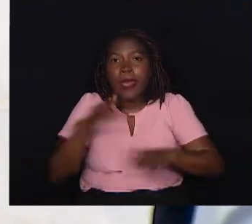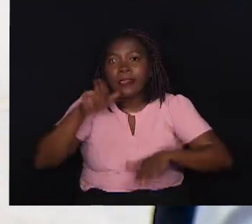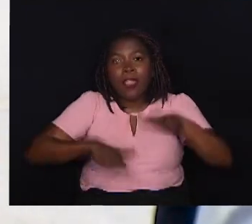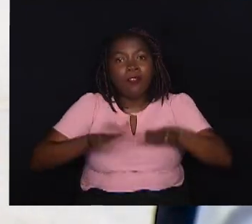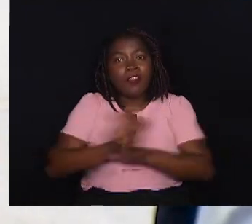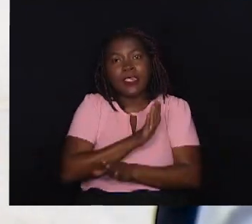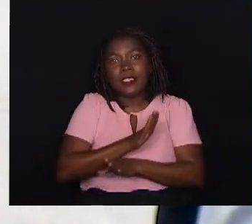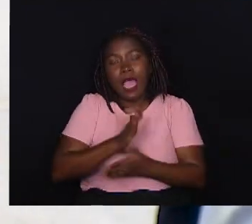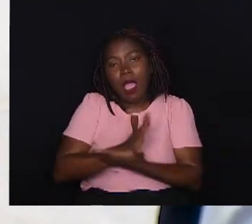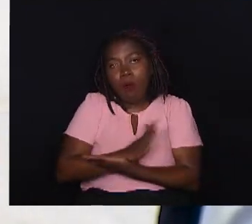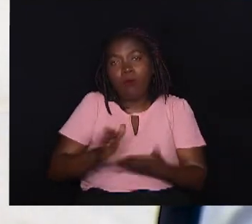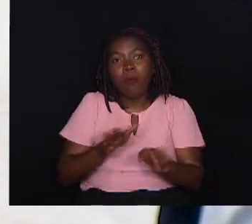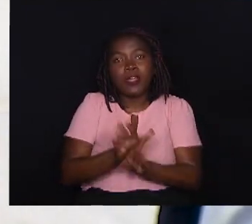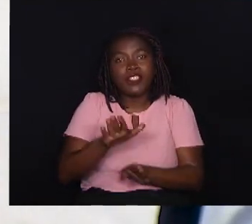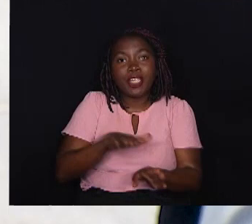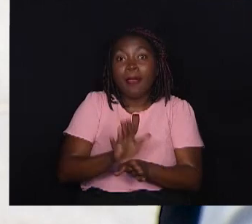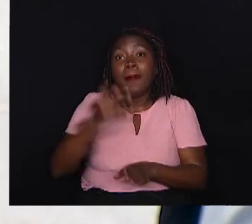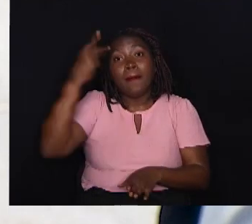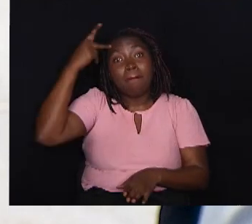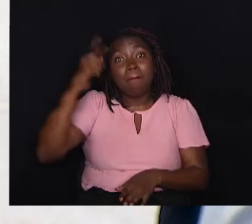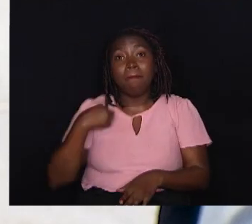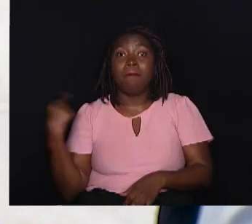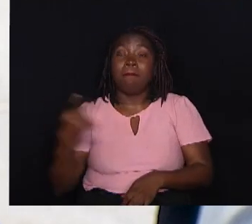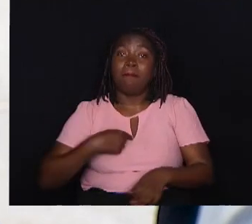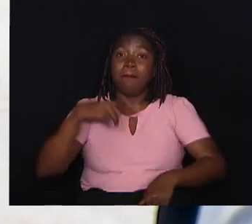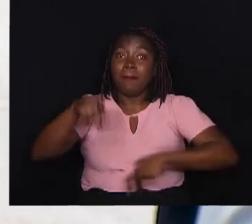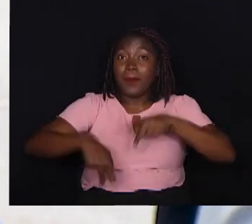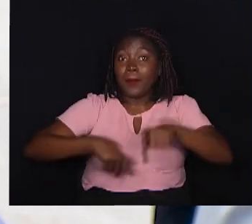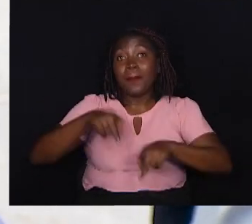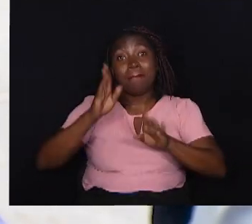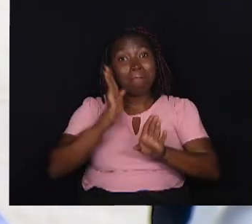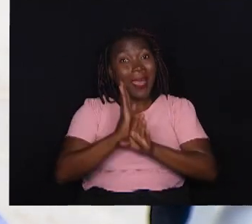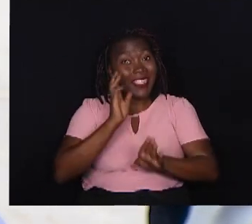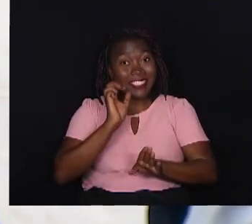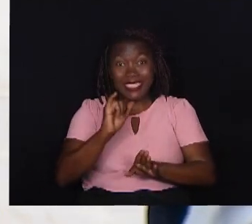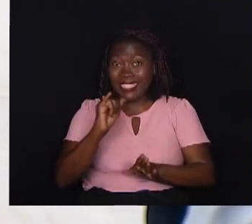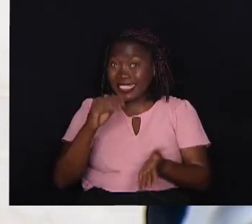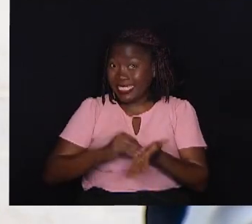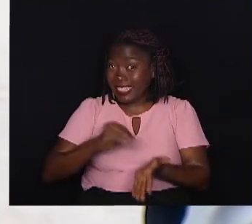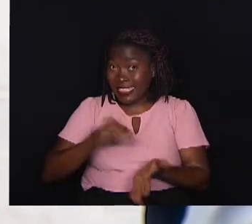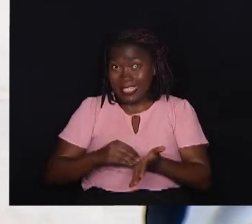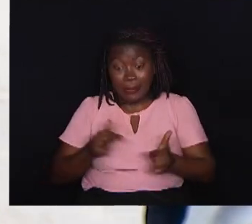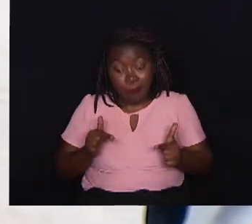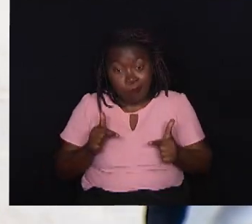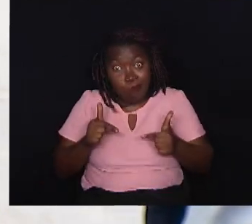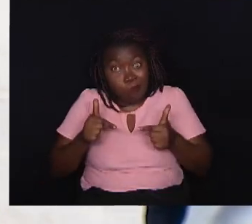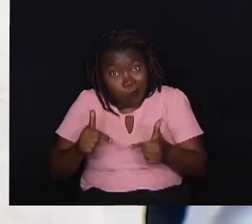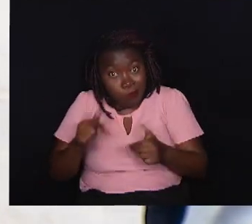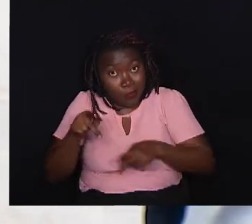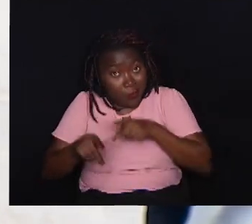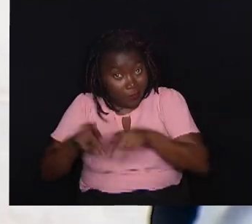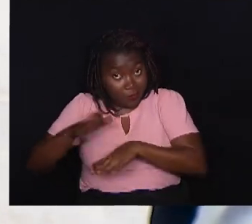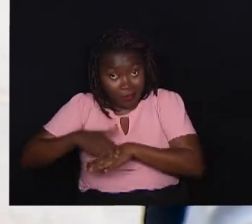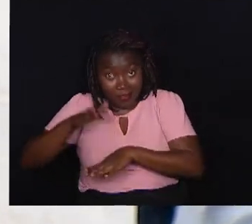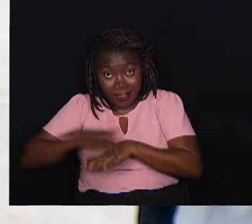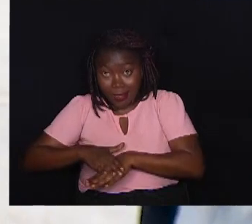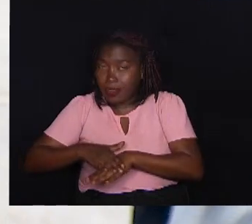aí algumas orientações para a nossa população, mas se não tivermos o engajamento da